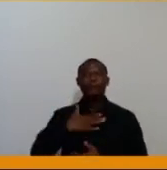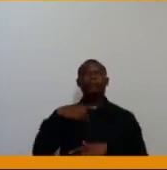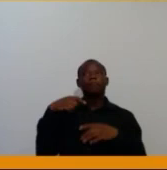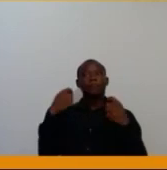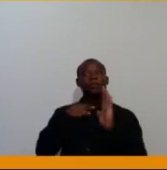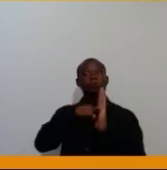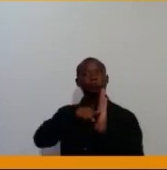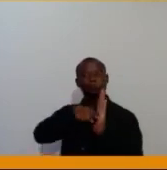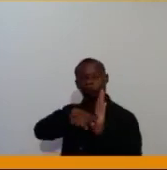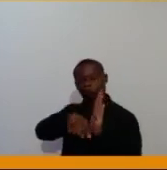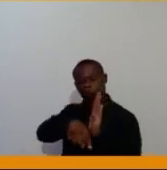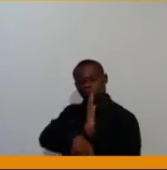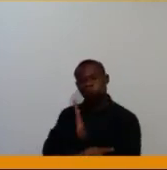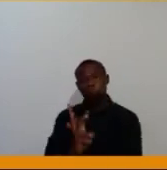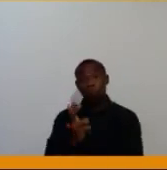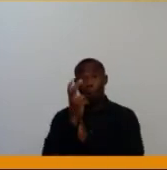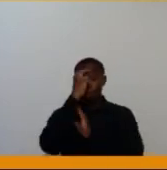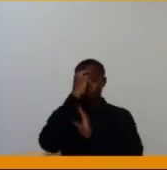trabalho em rede